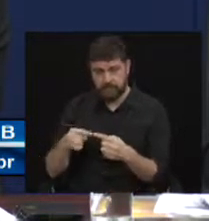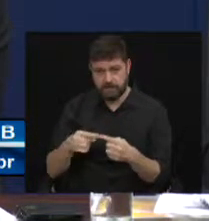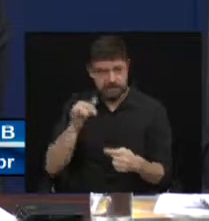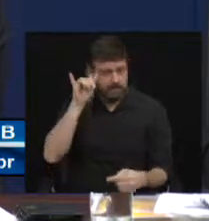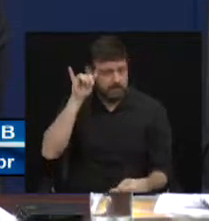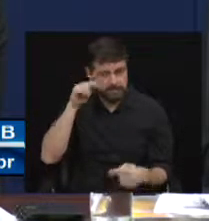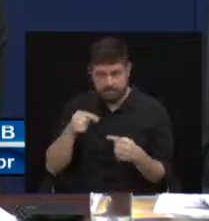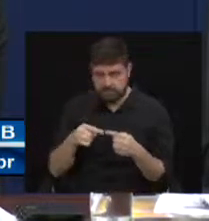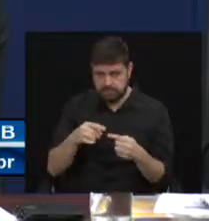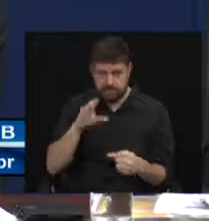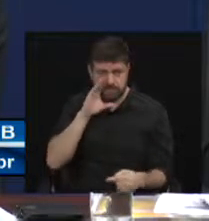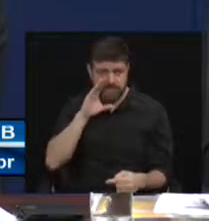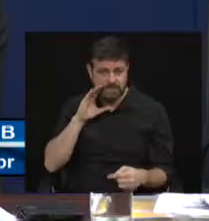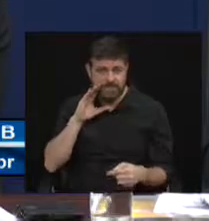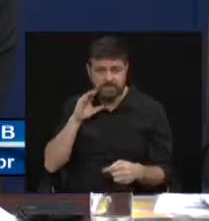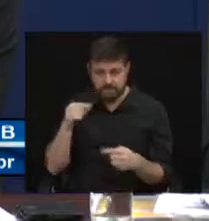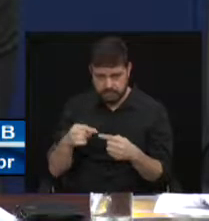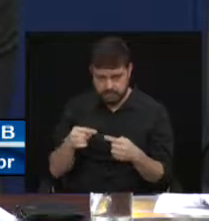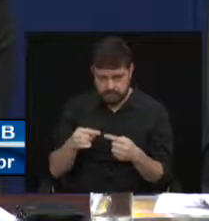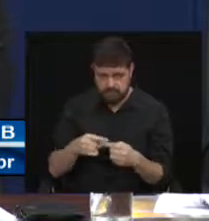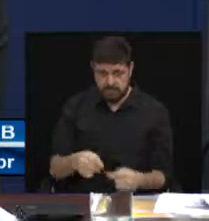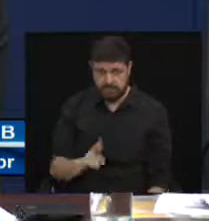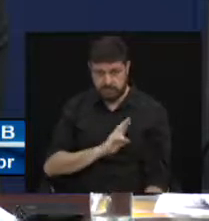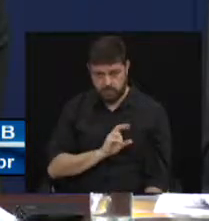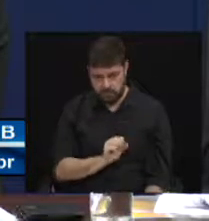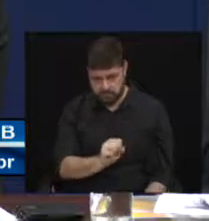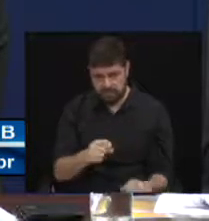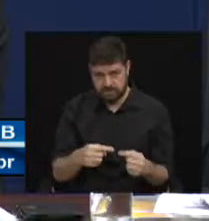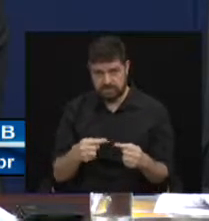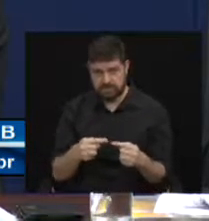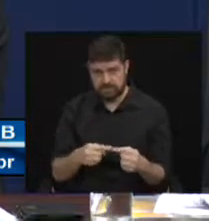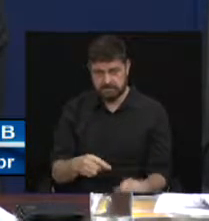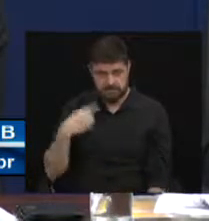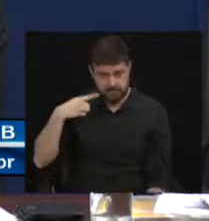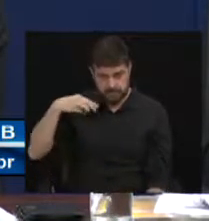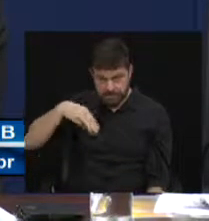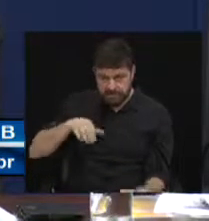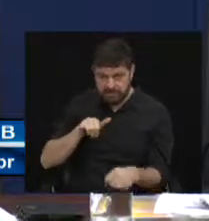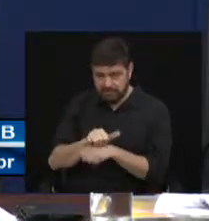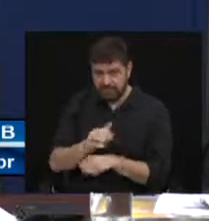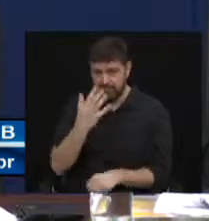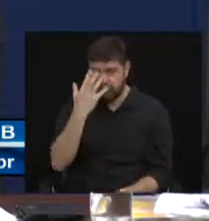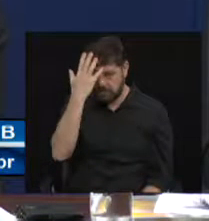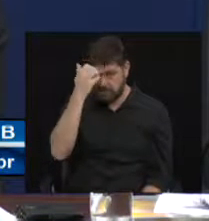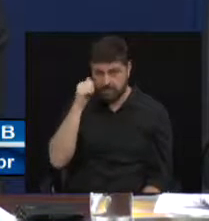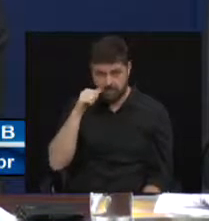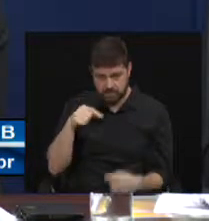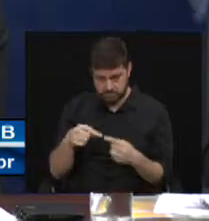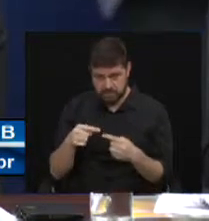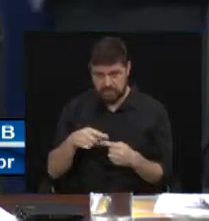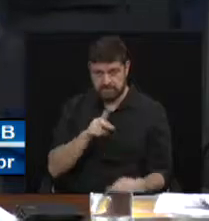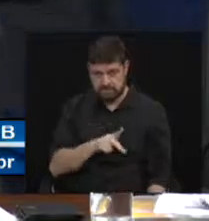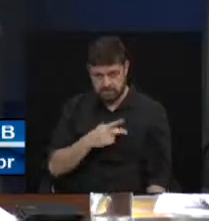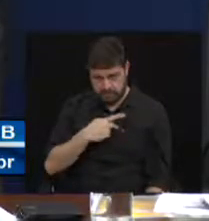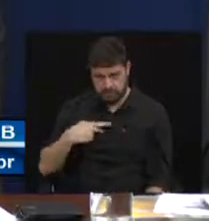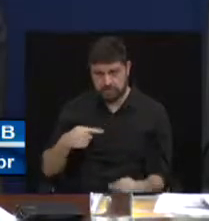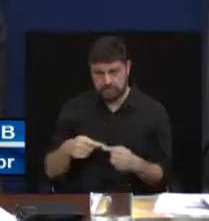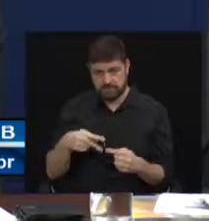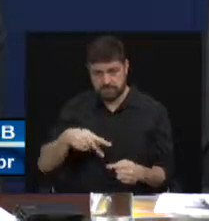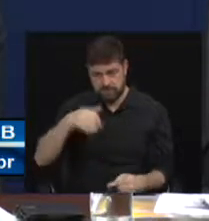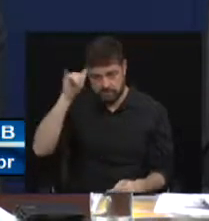favoráveis dirão sim, contrários dirão não. Chamada de votação. André Von Zuben, sim. Ângelo Barreto, sim. Flores, sim. Arthur Orsi, ausente. Aurélio Cláudio, ausente. Campos Filho, sim. Carlão do